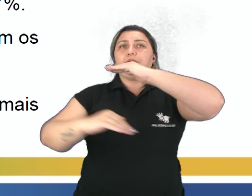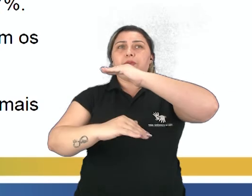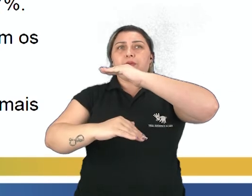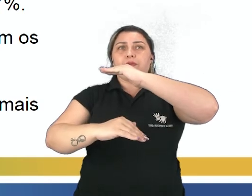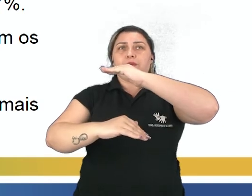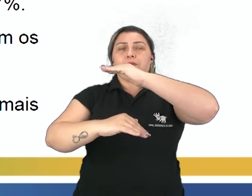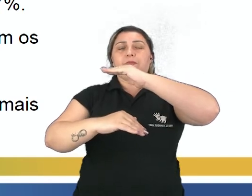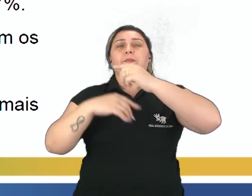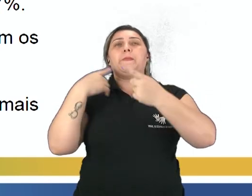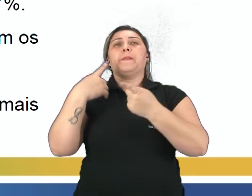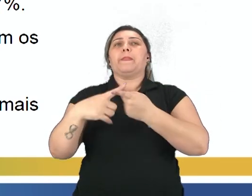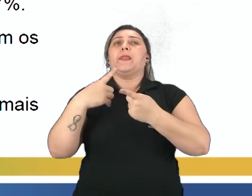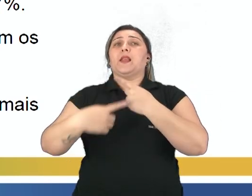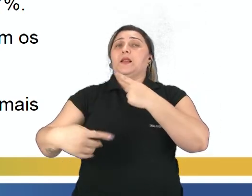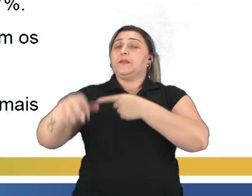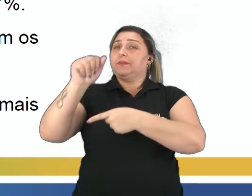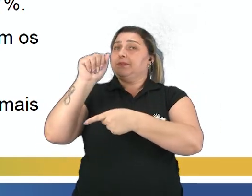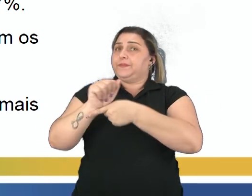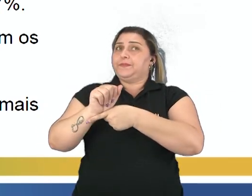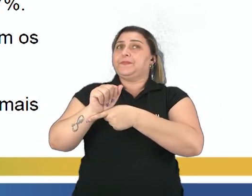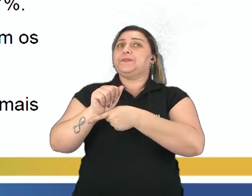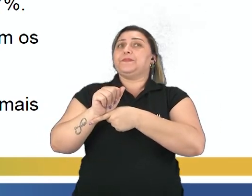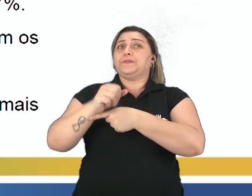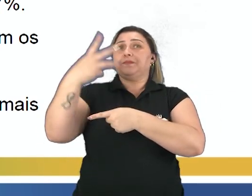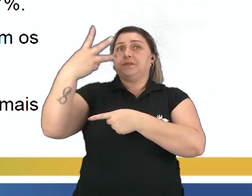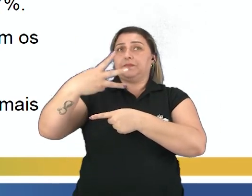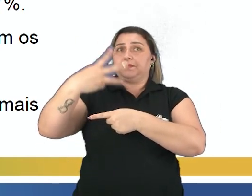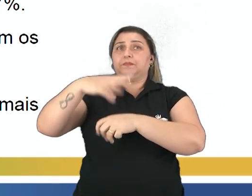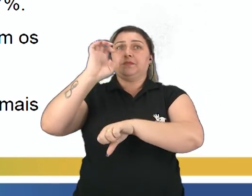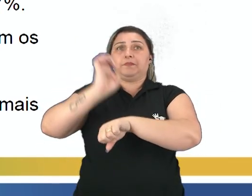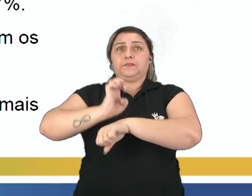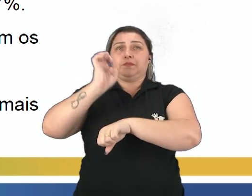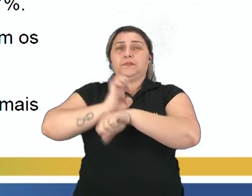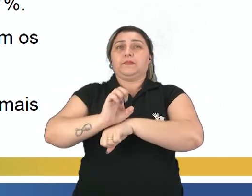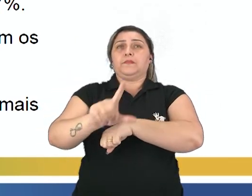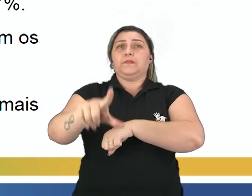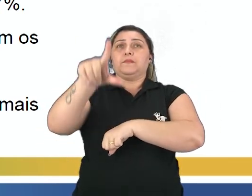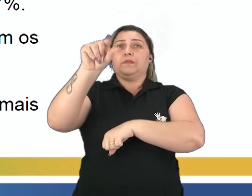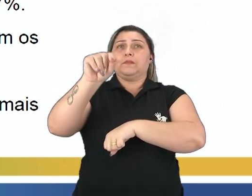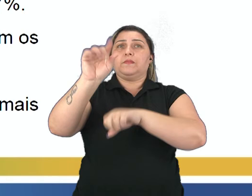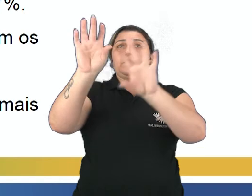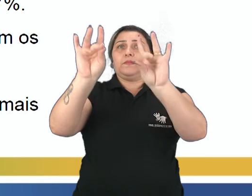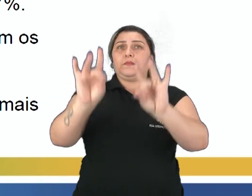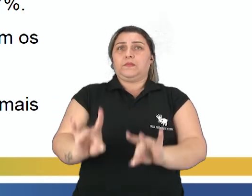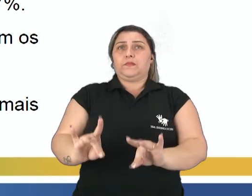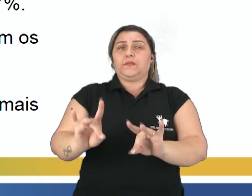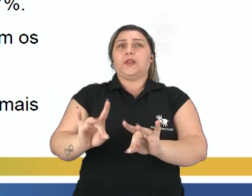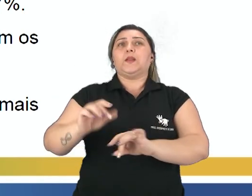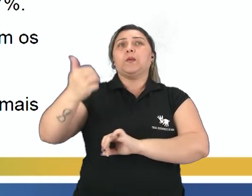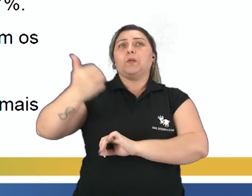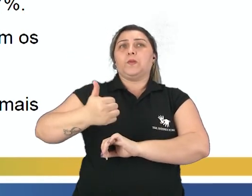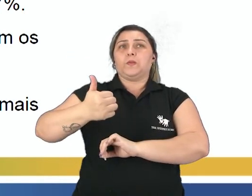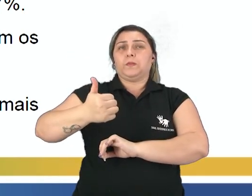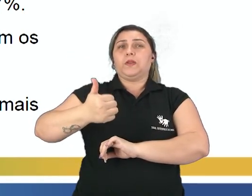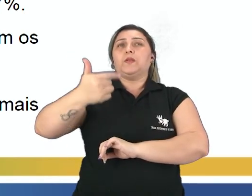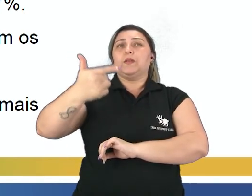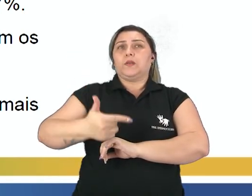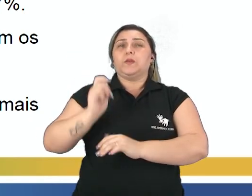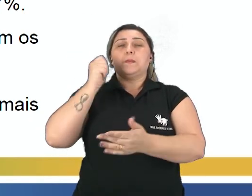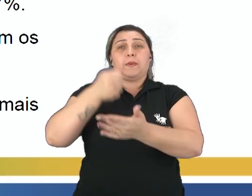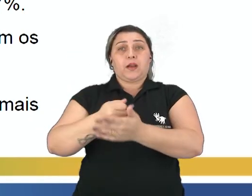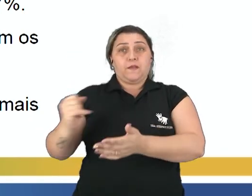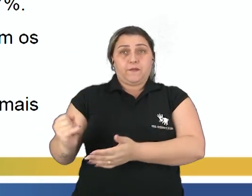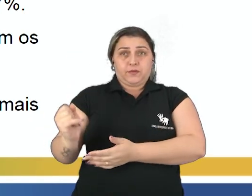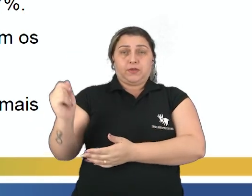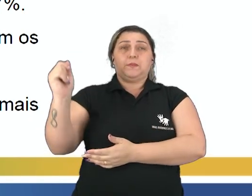Esse sistema de governo era muito desigual, pois, letra A, o terceiro estado era o mais privilegiado, enquanto o primeiro e o